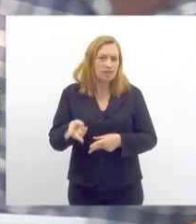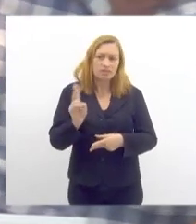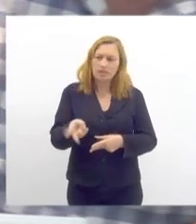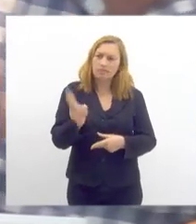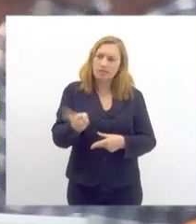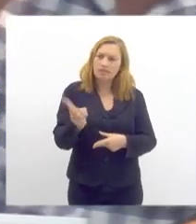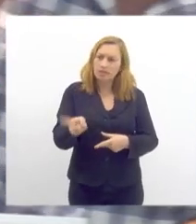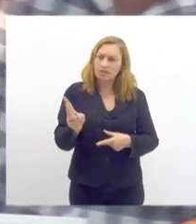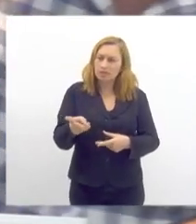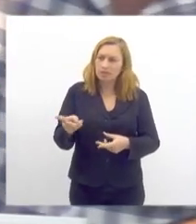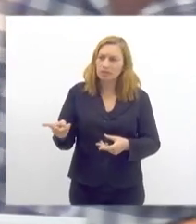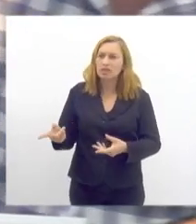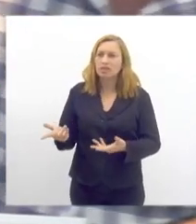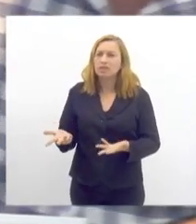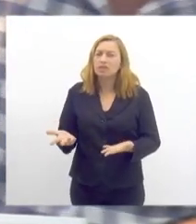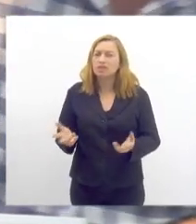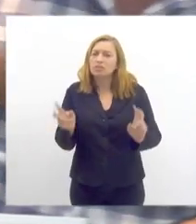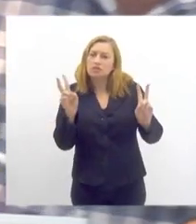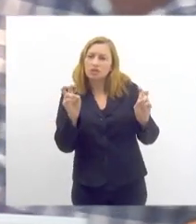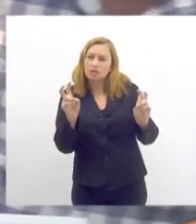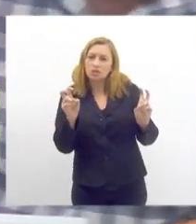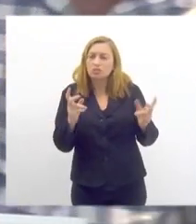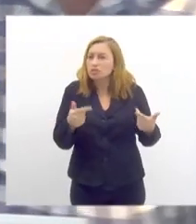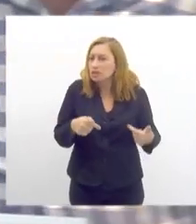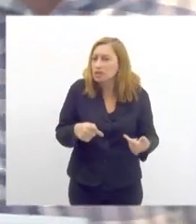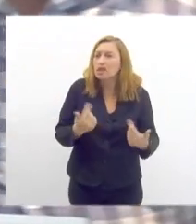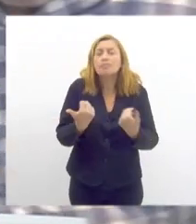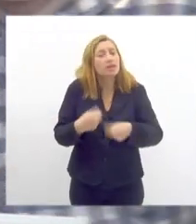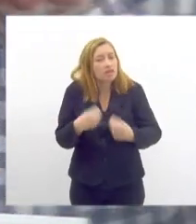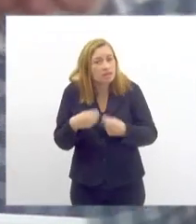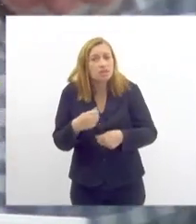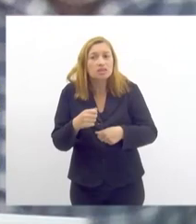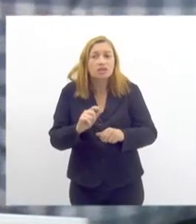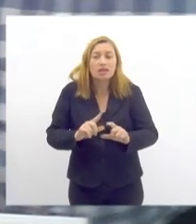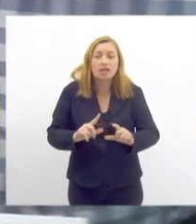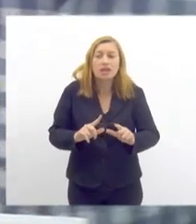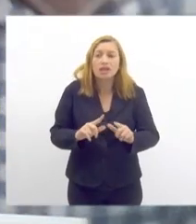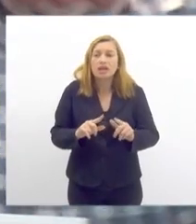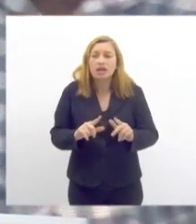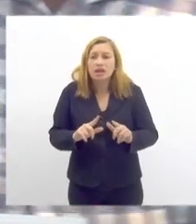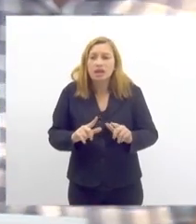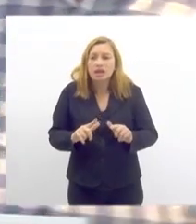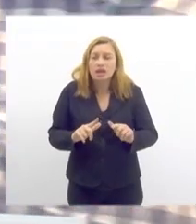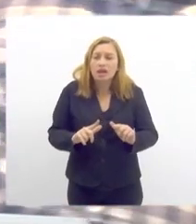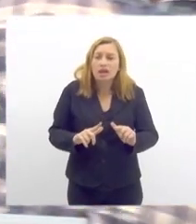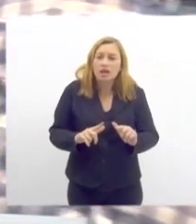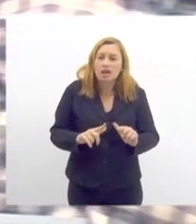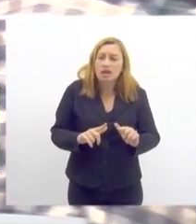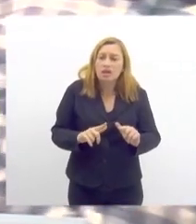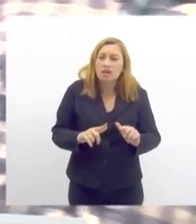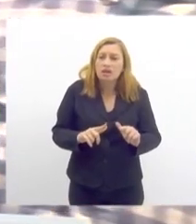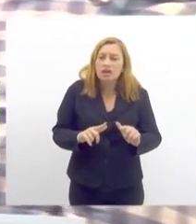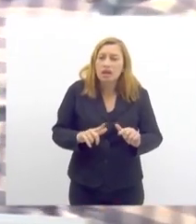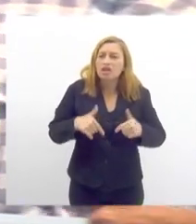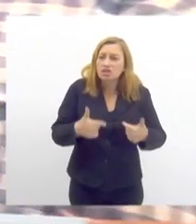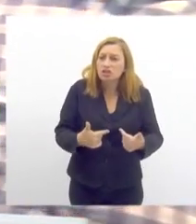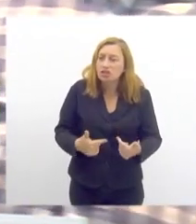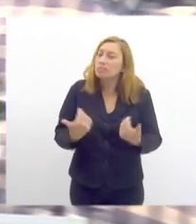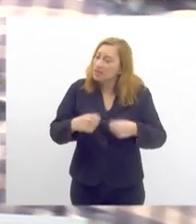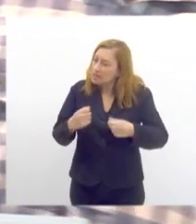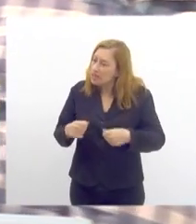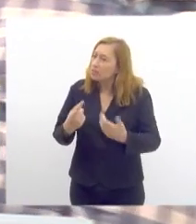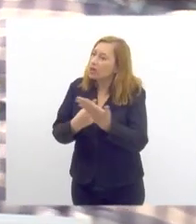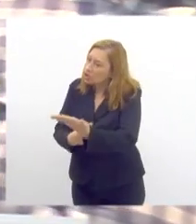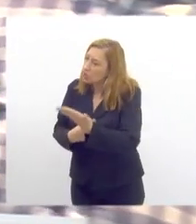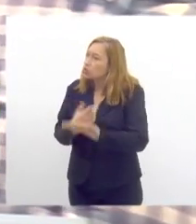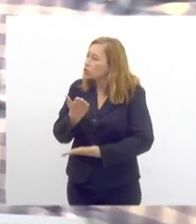o processo, mas temos questões intransponíveis aqui que precisam ser tratadas. E aí, assim, a gente precisa muito da ajuda do Parlamento nesse sentido. A primeira é que nós